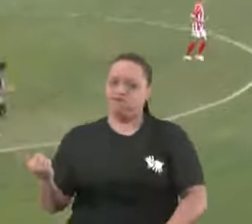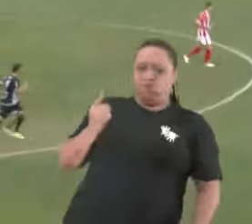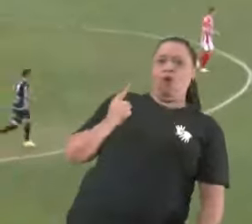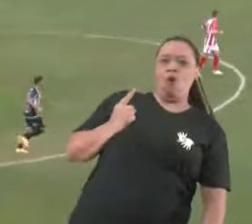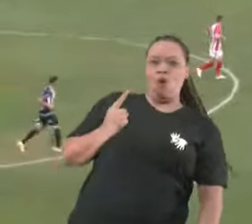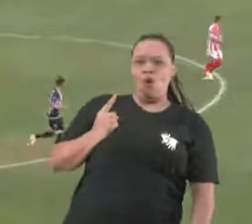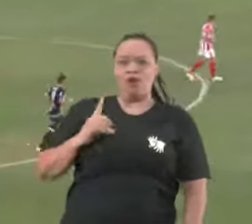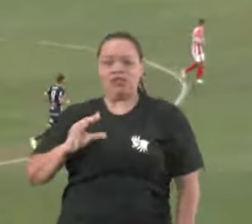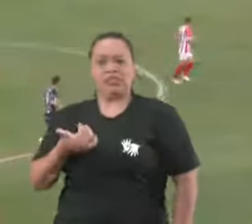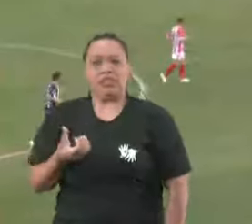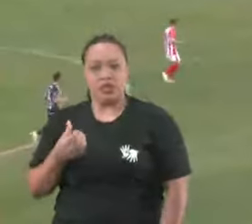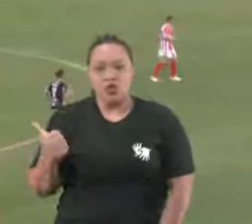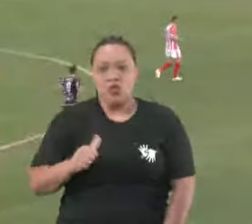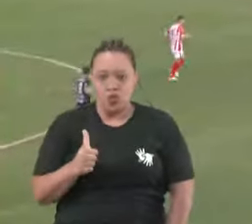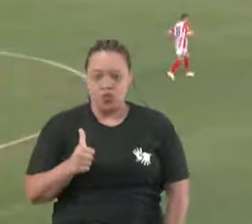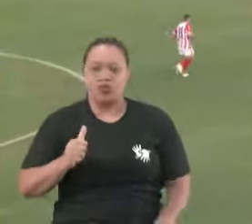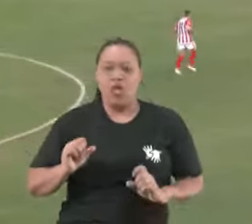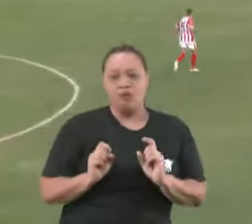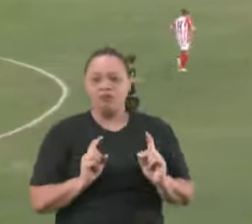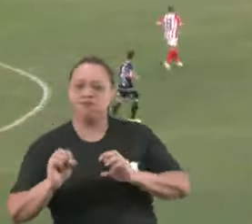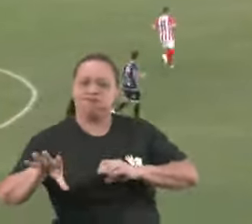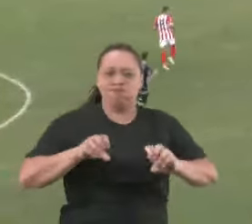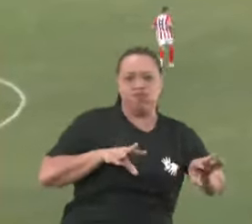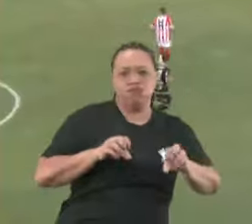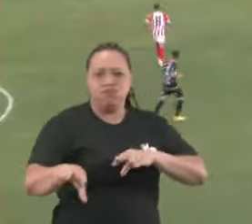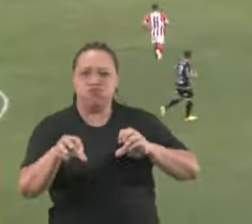Asa. E vem o Alvinegro.